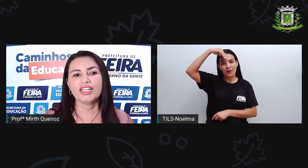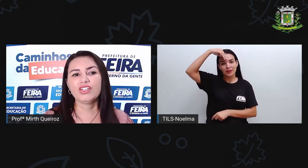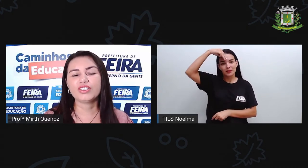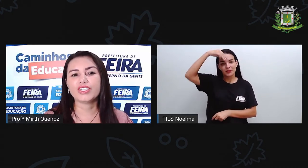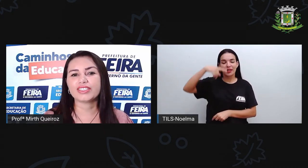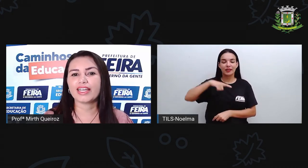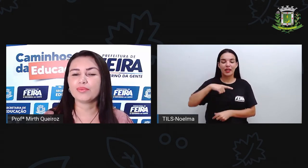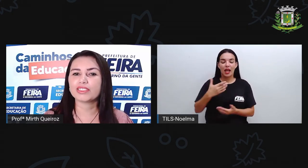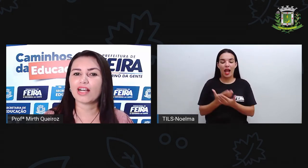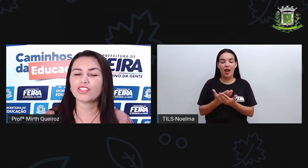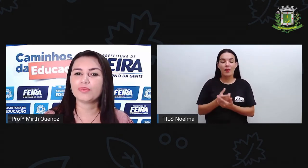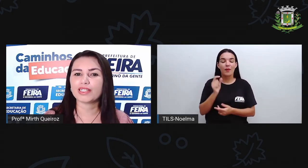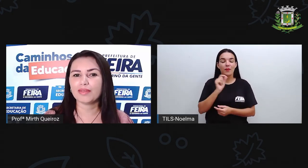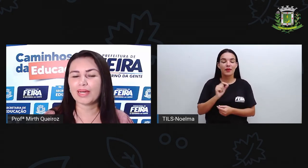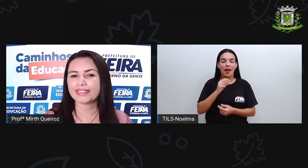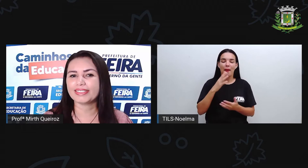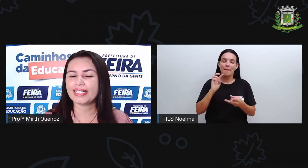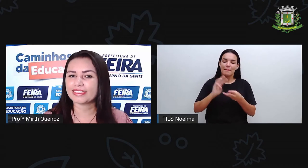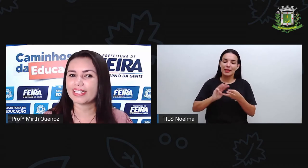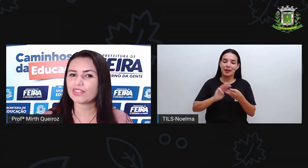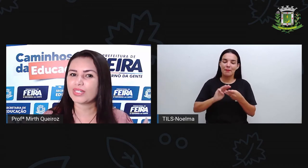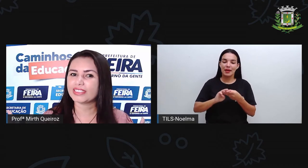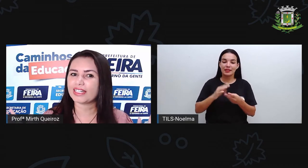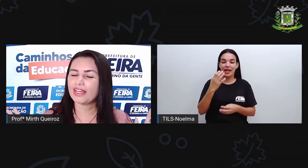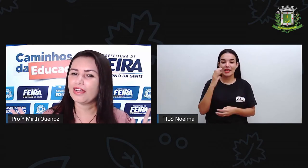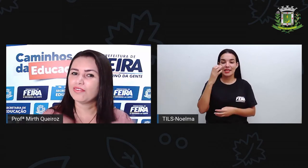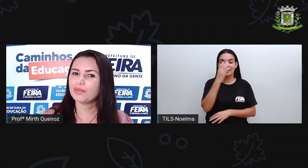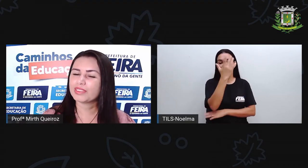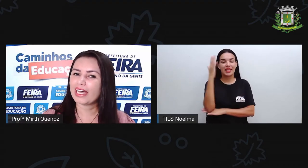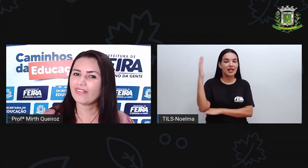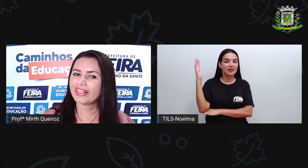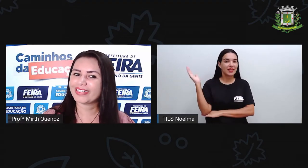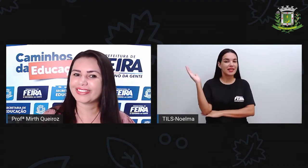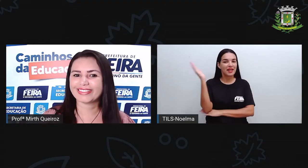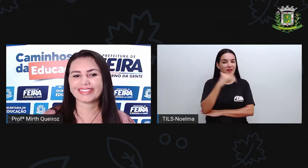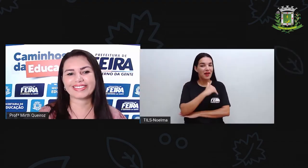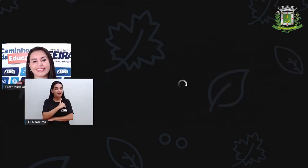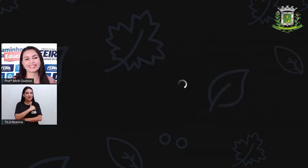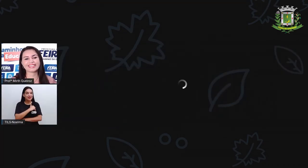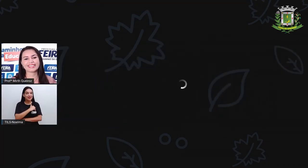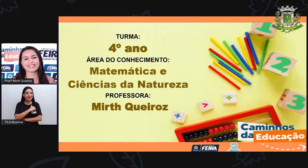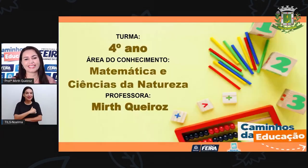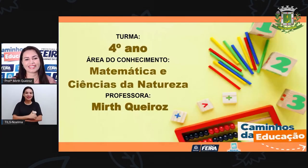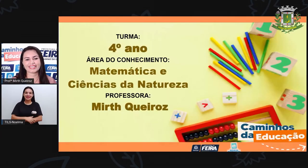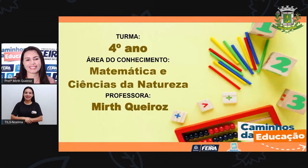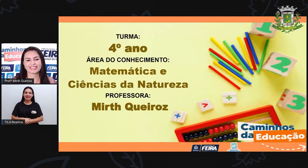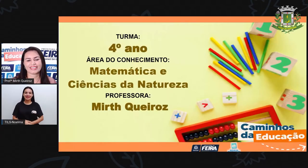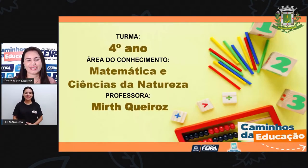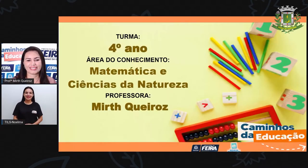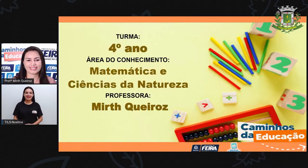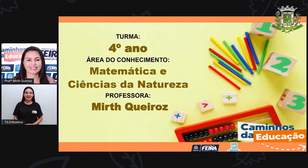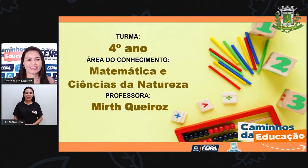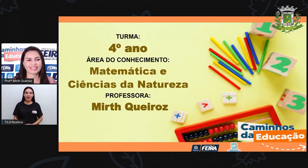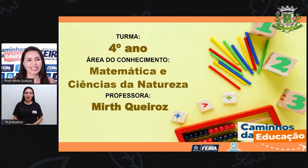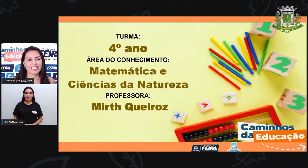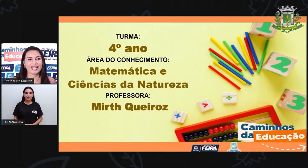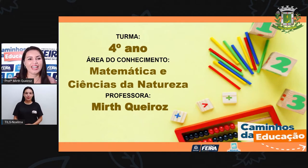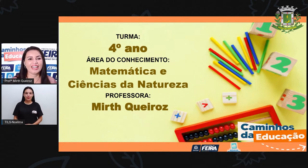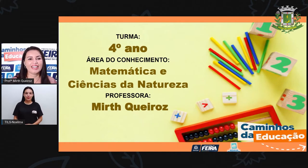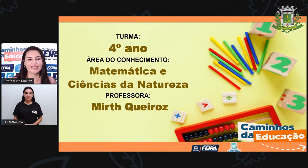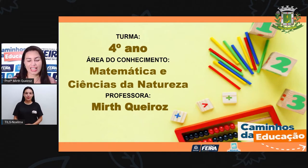mirth e hoje nós teremos aula de matemática e Ciências da Natureza vamos aula e